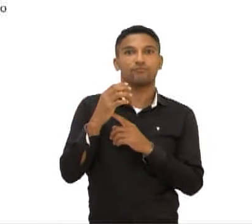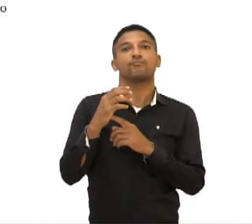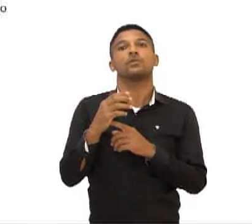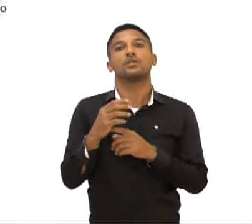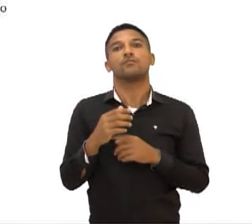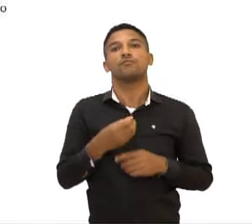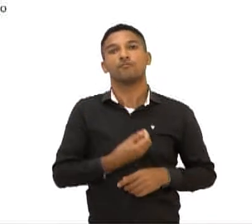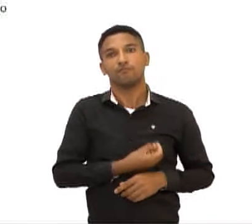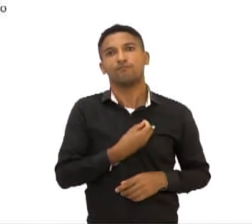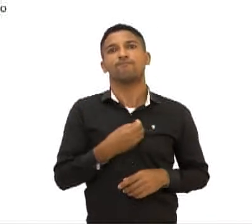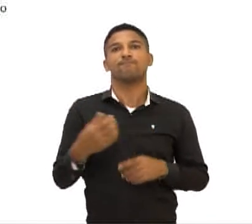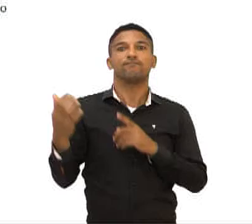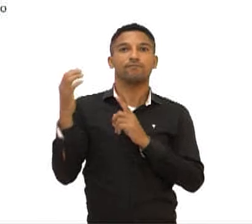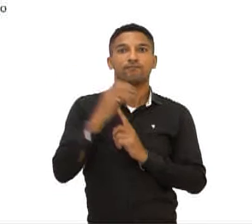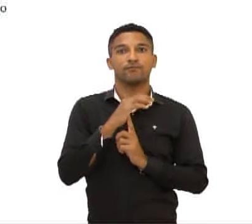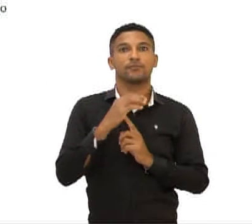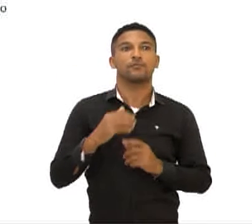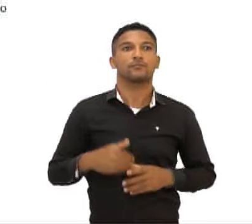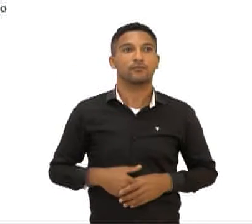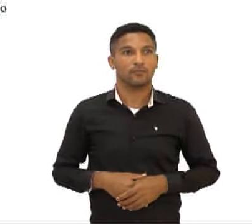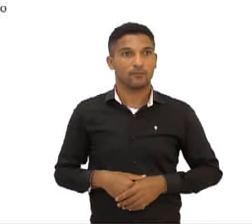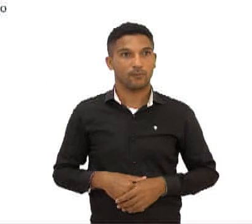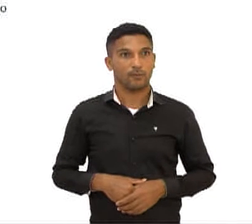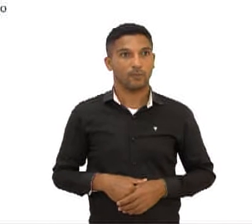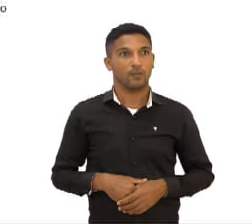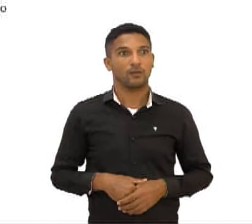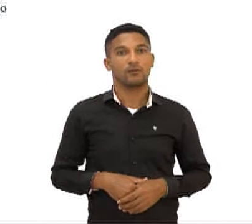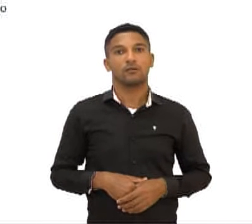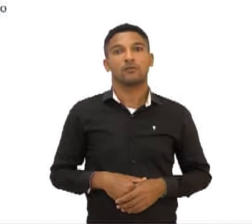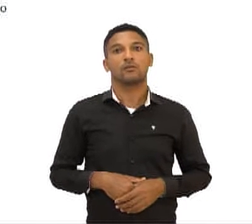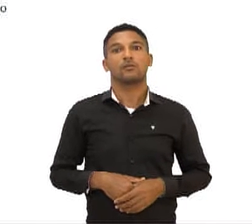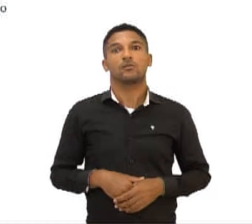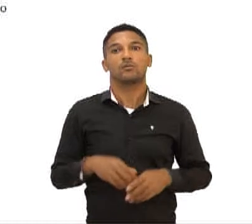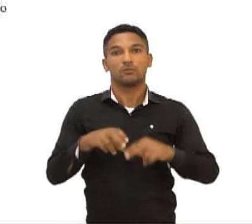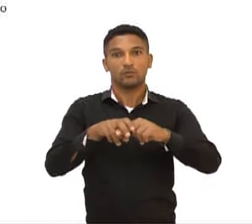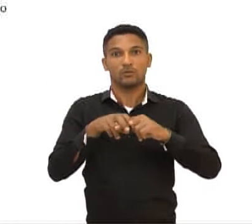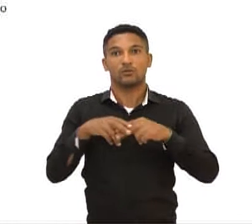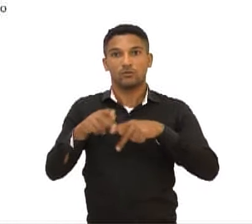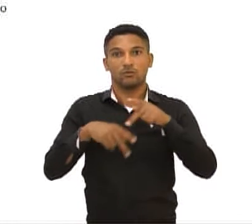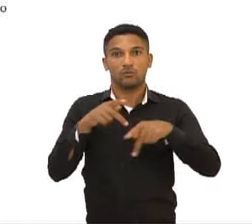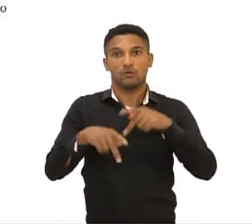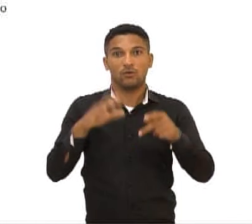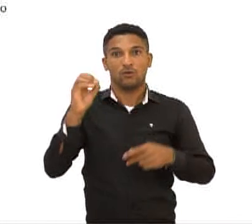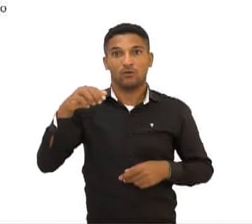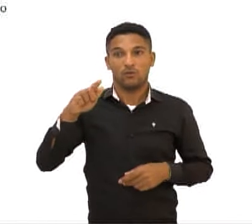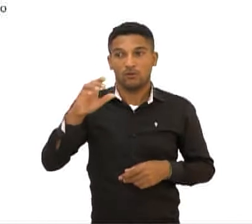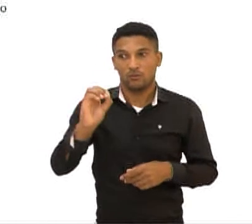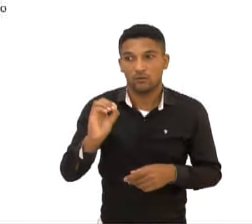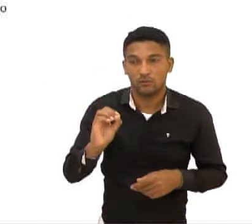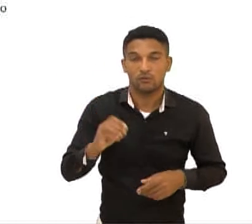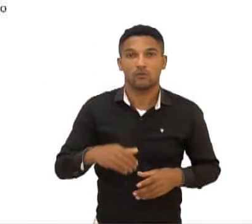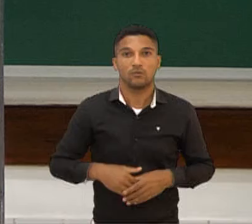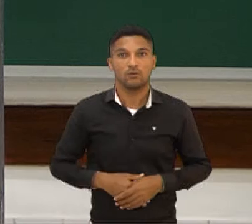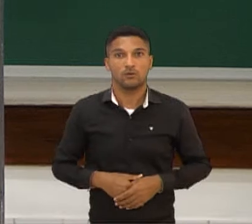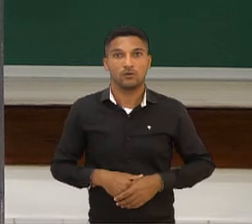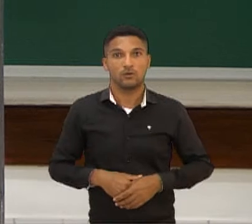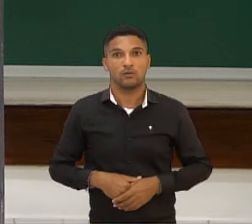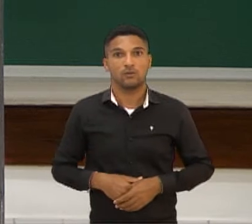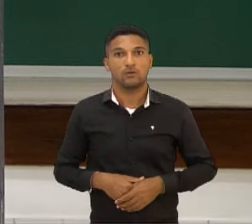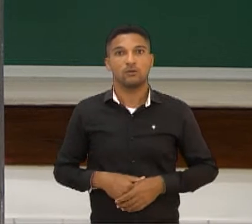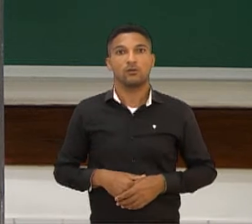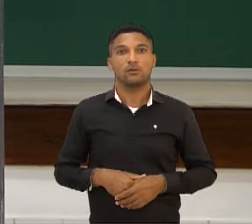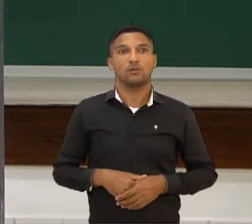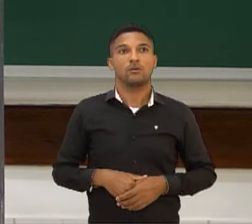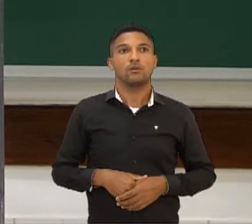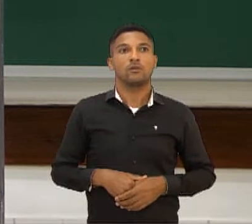Bom, as pessoas do Congo, elas vão trazer com elas várias manifestações culturais, que elas ainda estão presentes